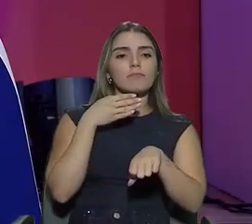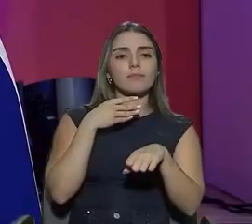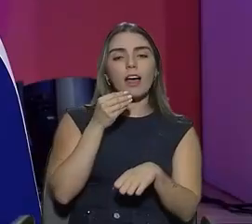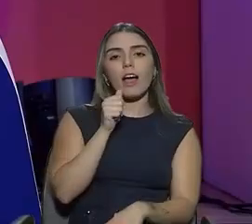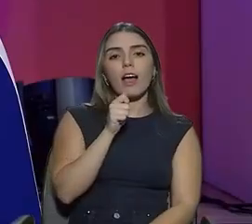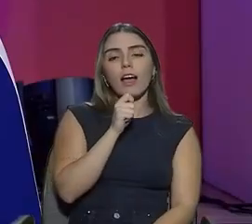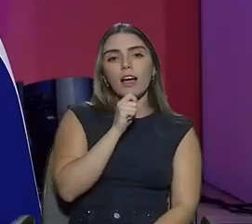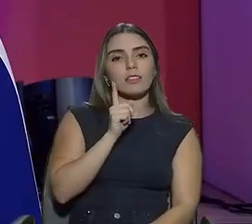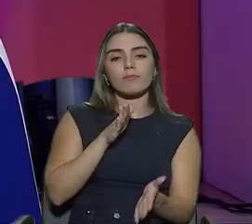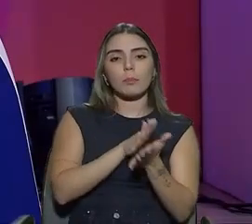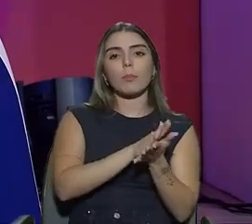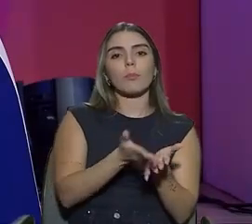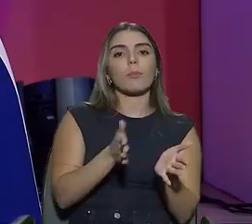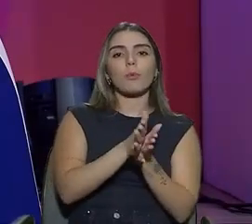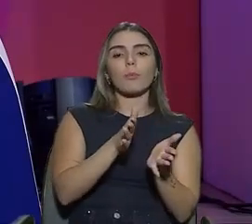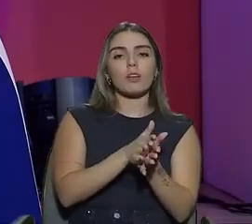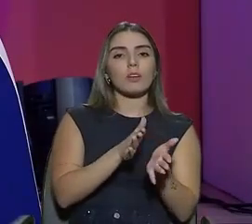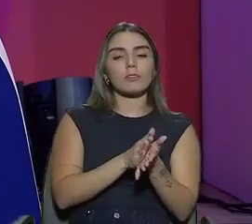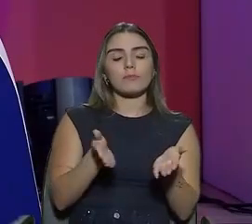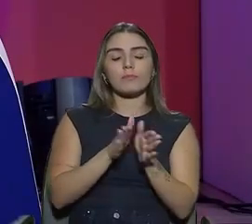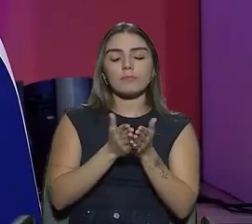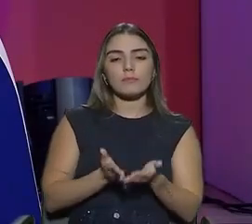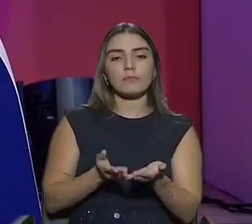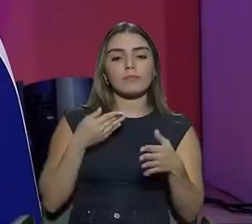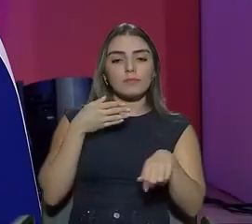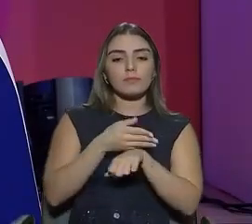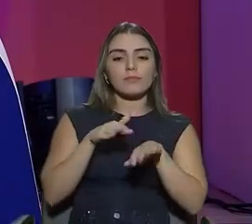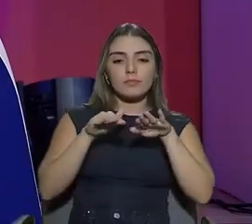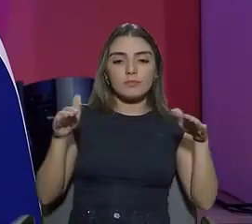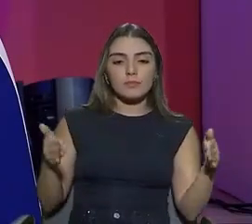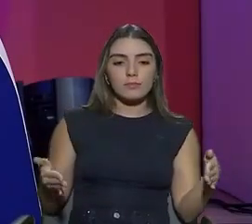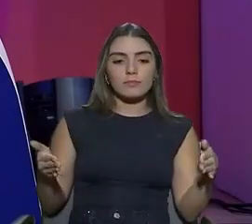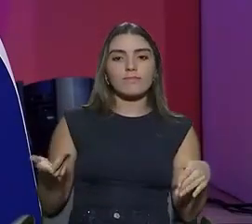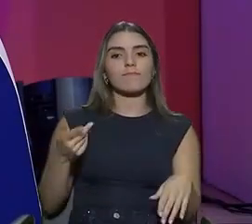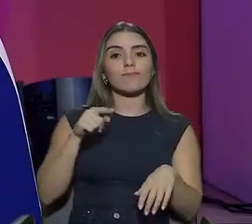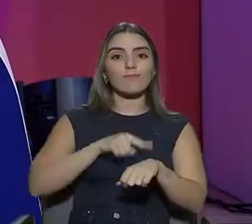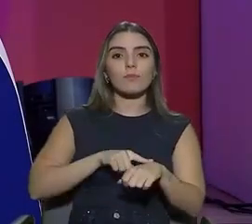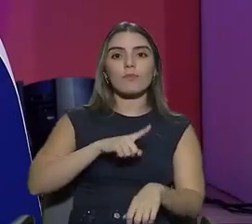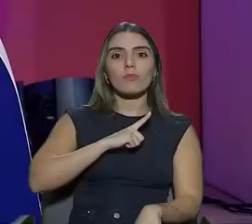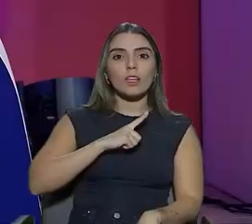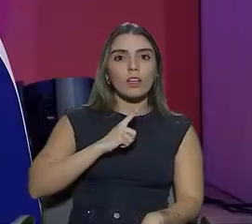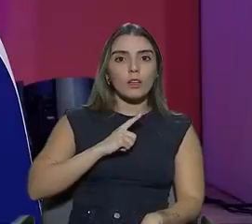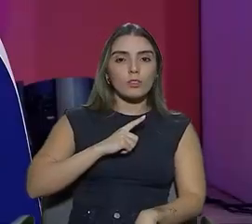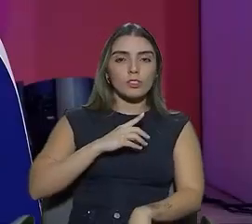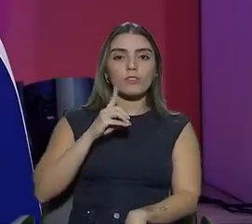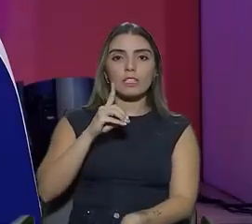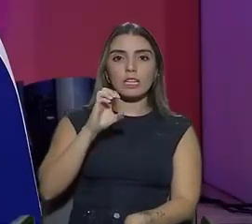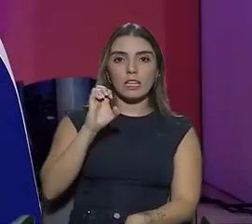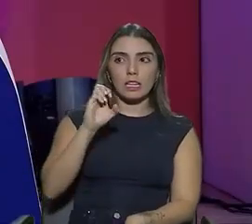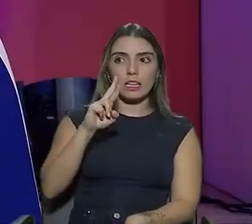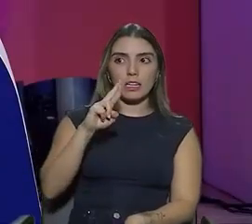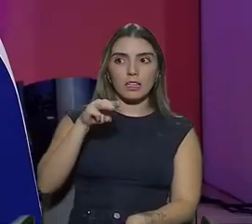encontrei a Conceição Evaristo, e aí, nessa ocasião, eu tive uma dermatite fortíssima, né? Depois eu fui descobrir